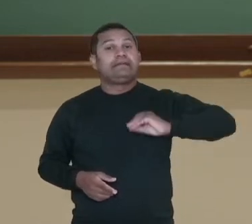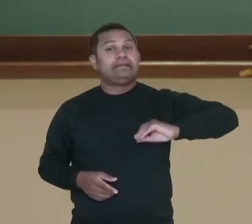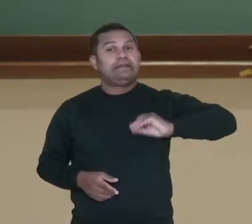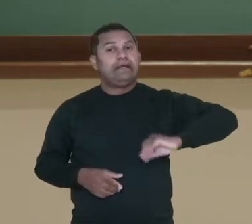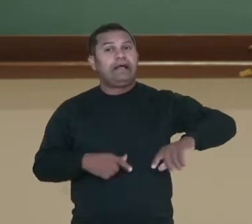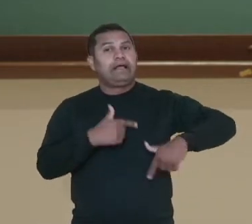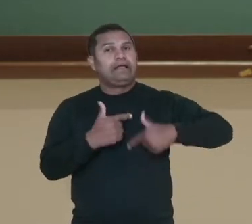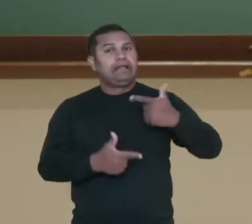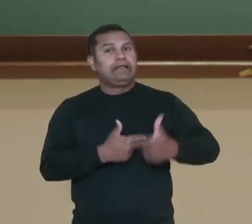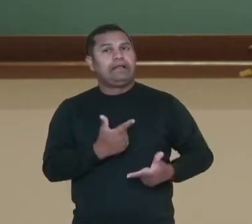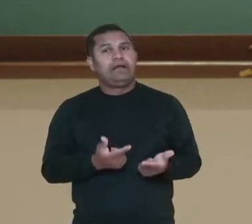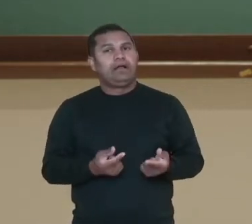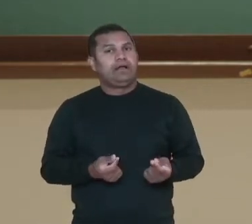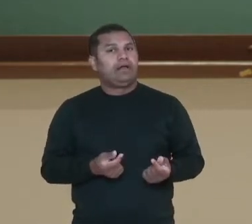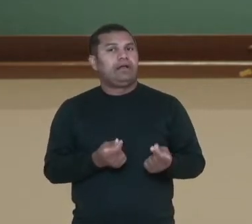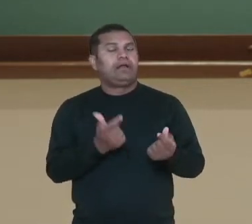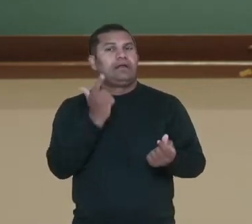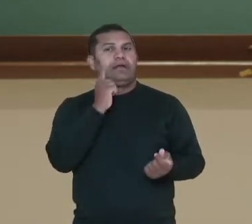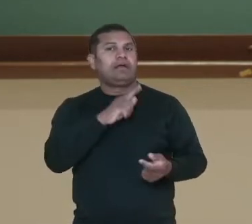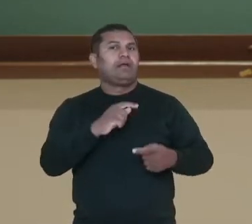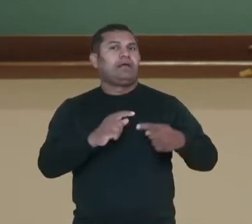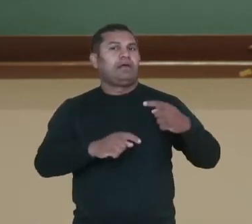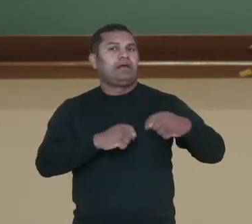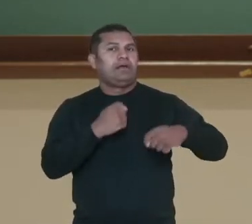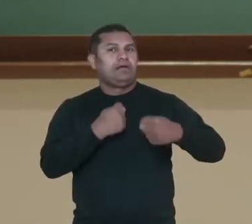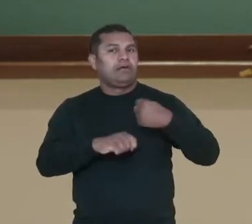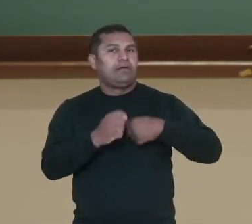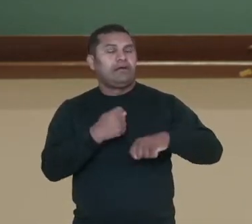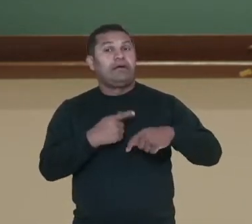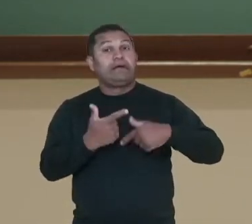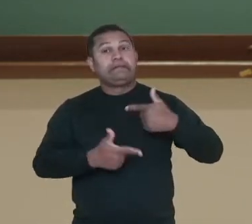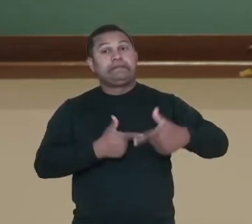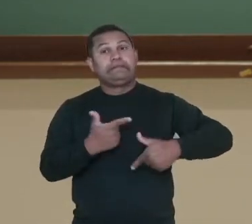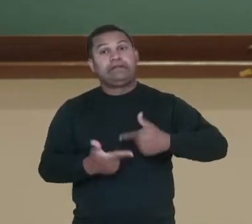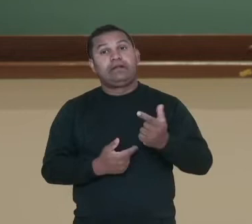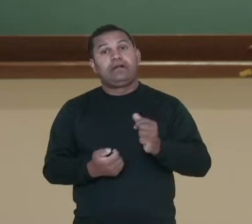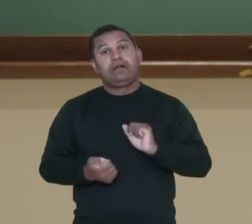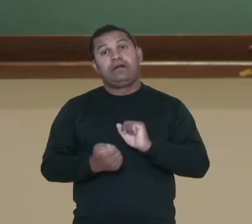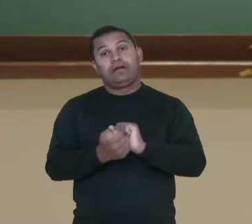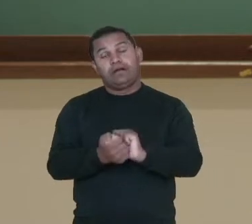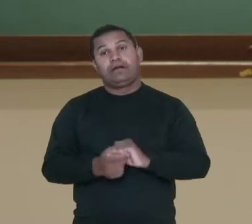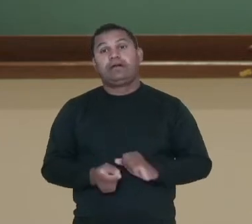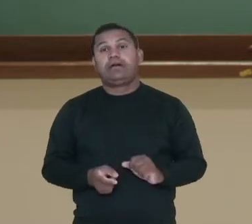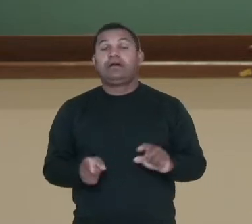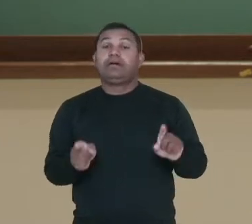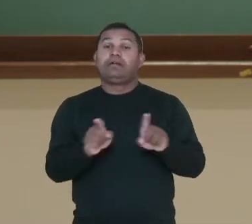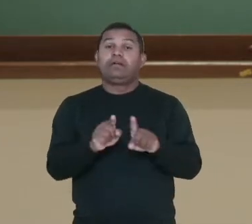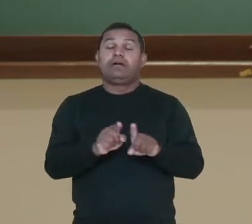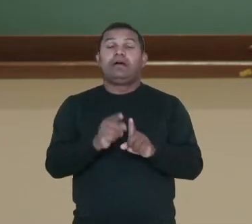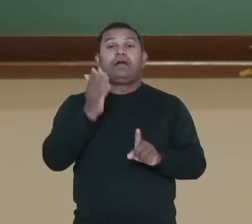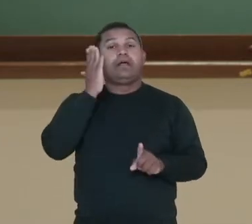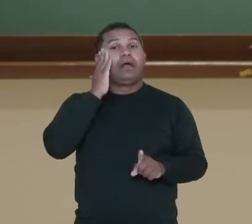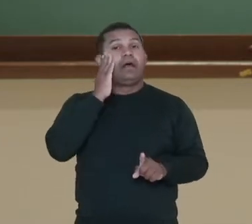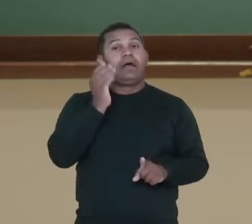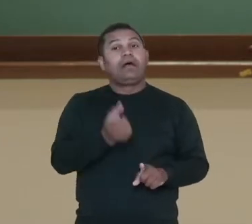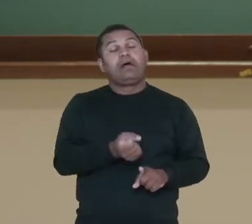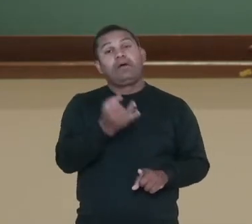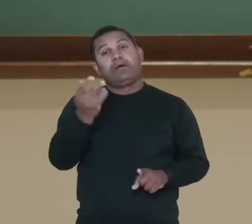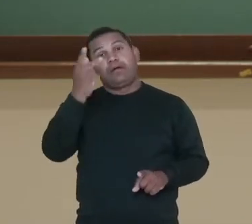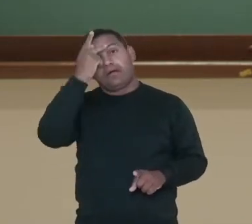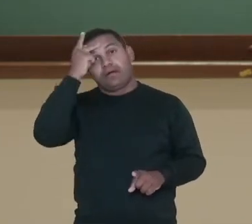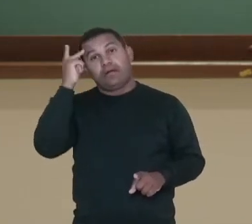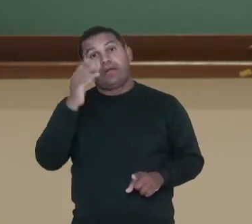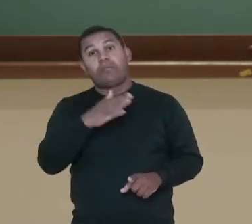o número de nascimentos a cada 1.000 habitantes e o número de mortes a cada 1.000 habitantes de uma população, e daí